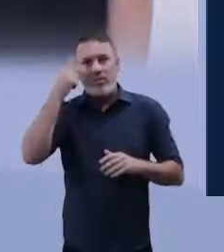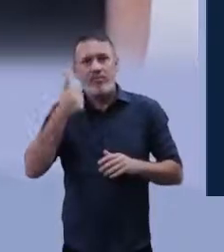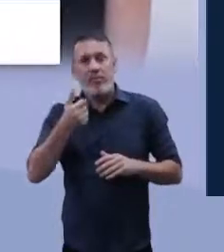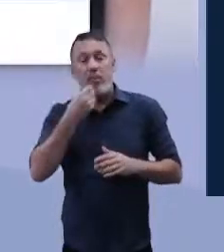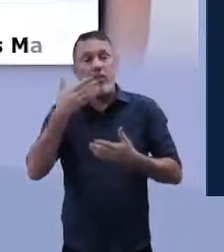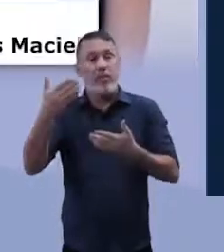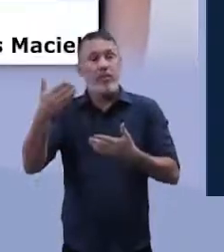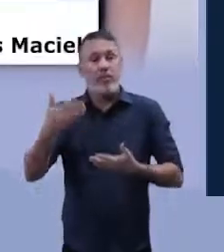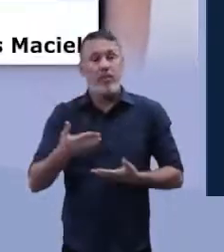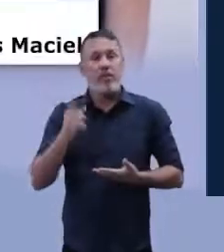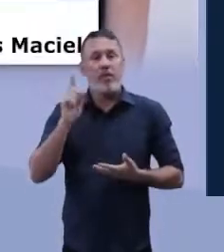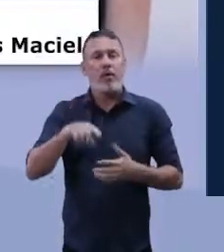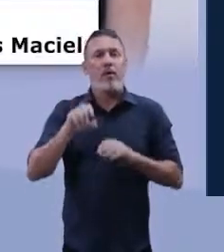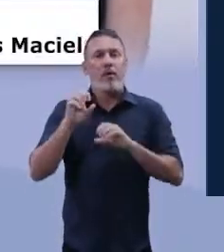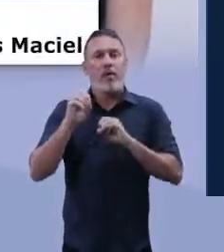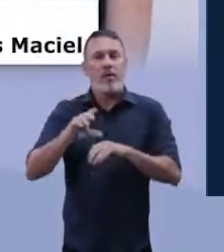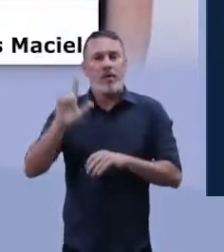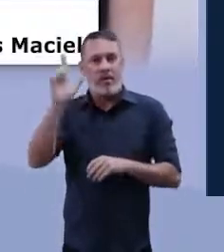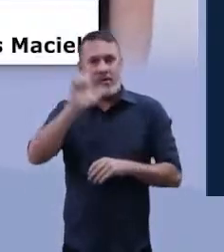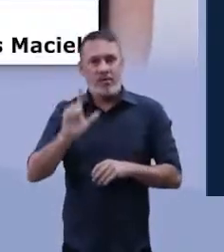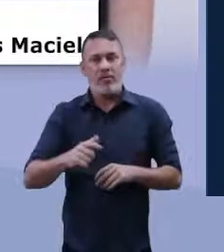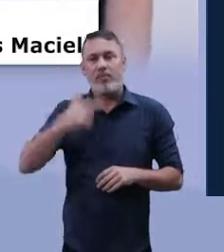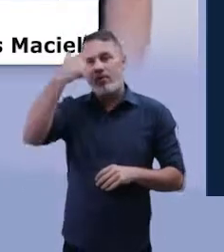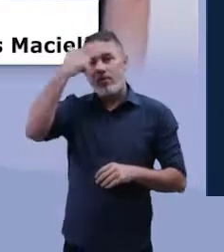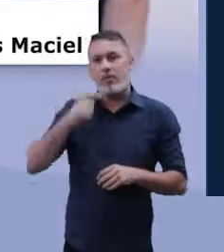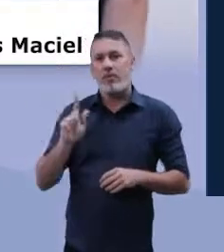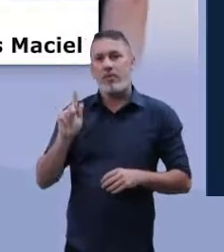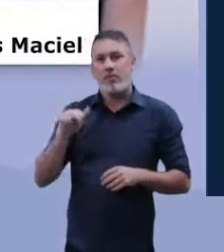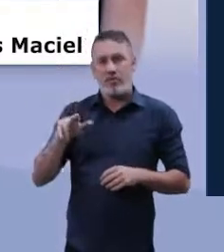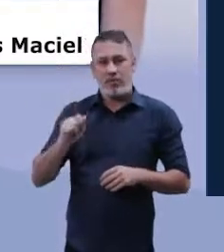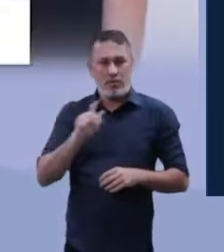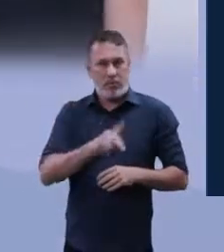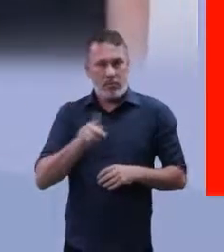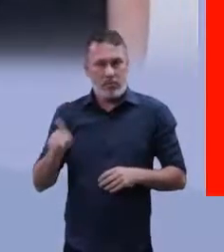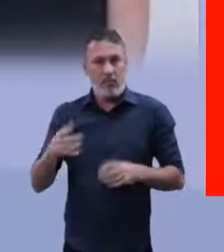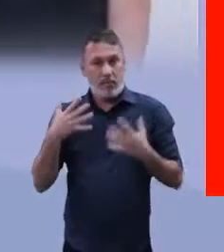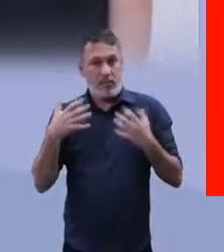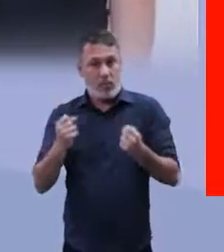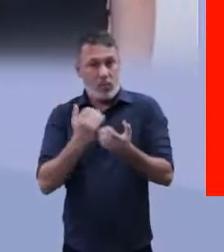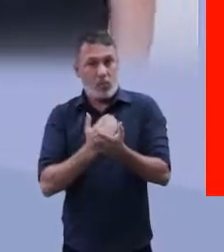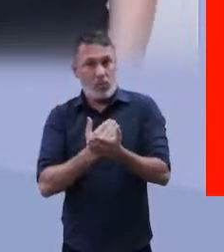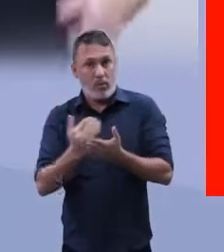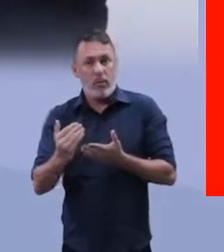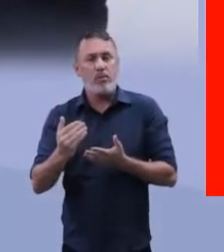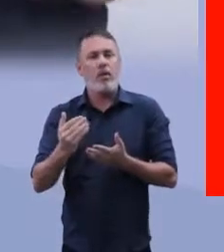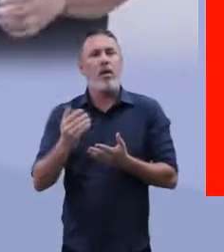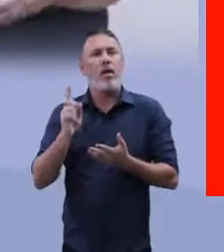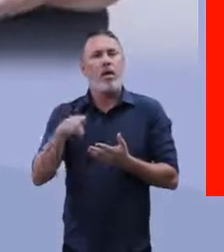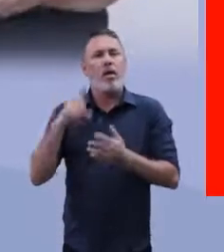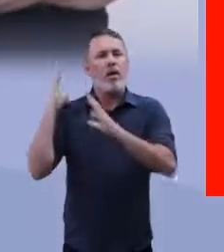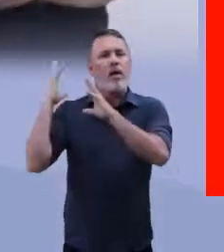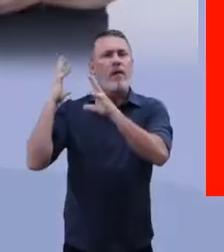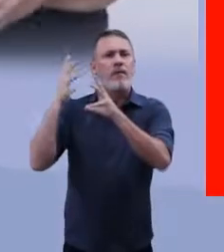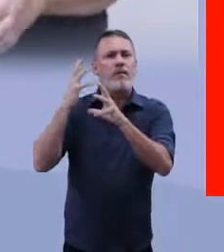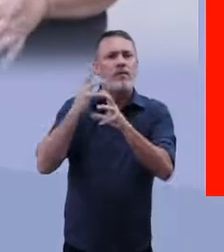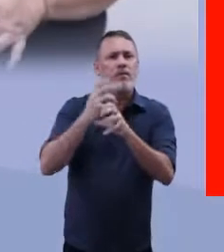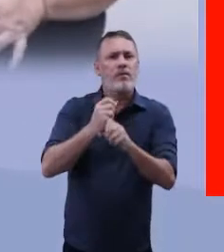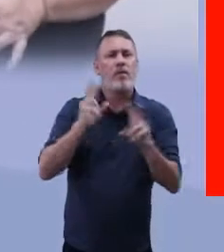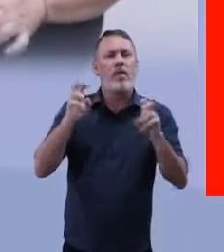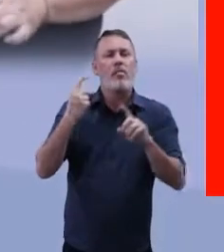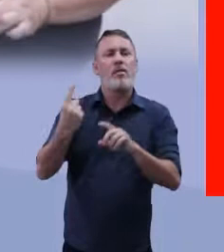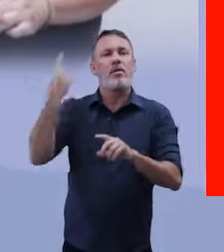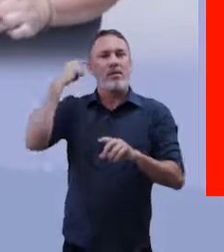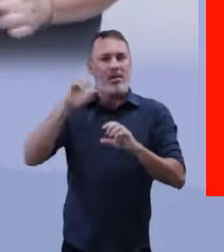Ei, pessoal! Sejam bem-vindos à aula de literatura, professora Gina Maciel. Vamos lá? Começamos com uma revisão acerca